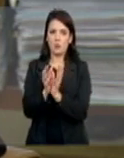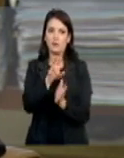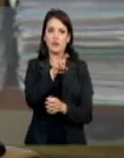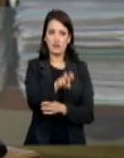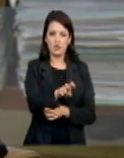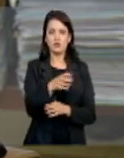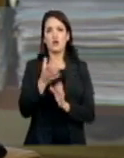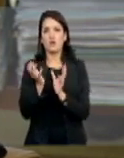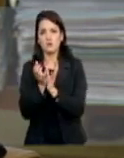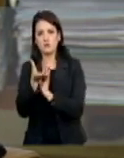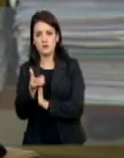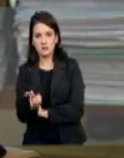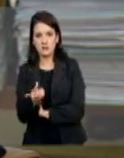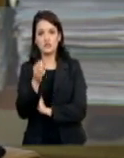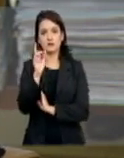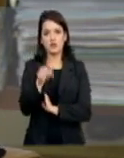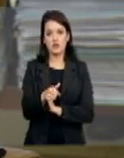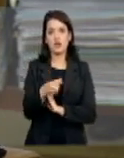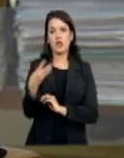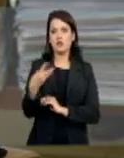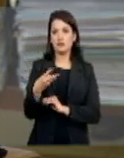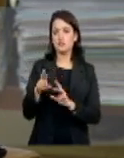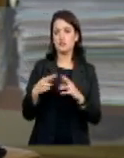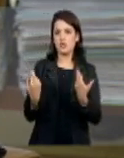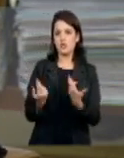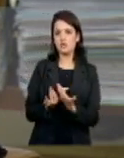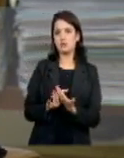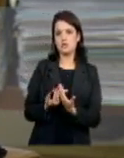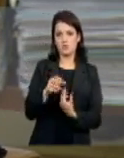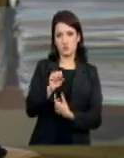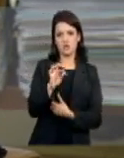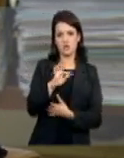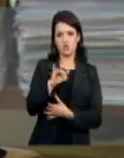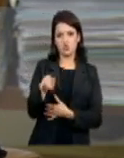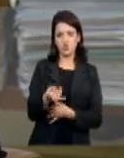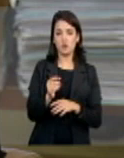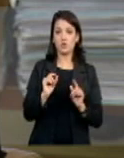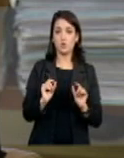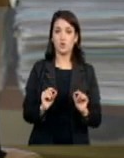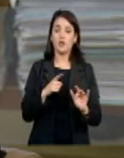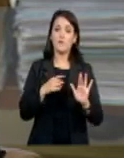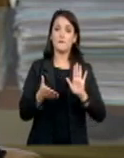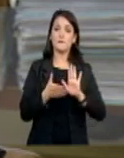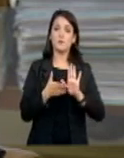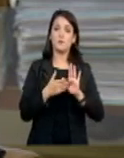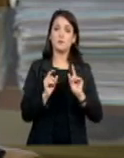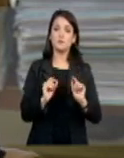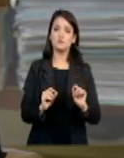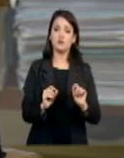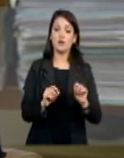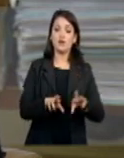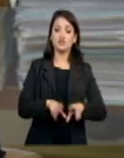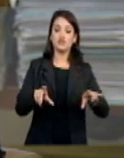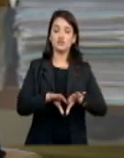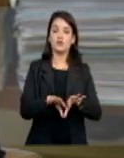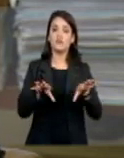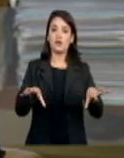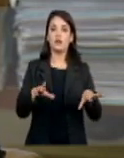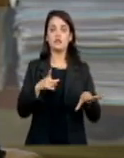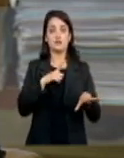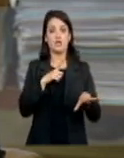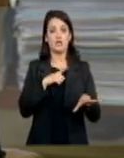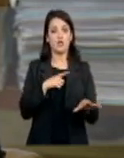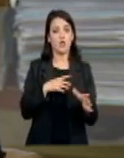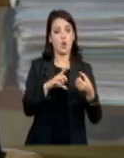a terceira sessão daquela igreja corte judiciária a proposta de extinção que se deve fazer na interpretação do artigo